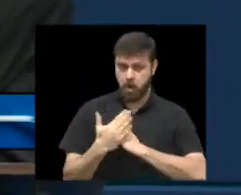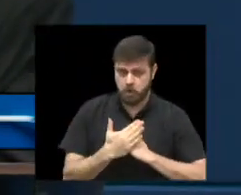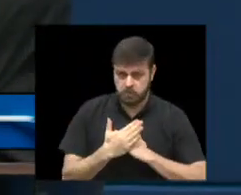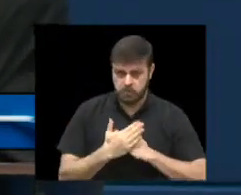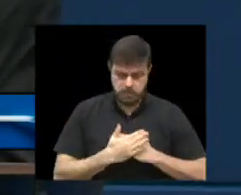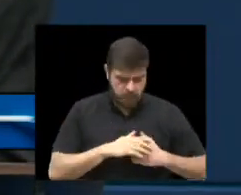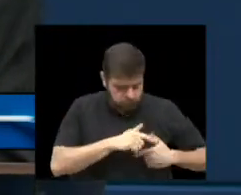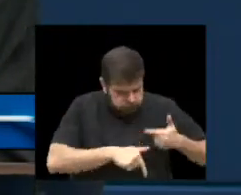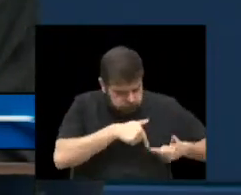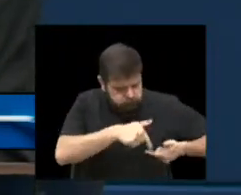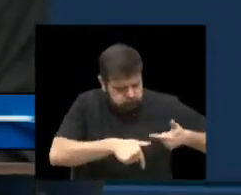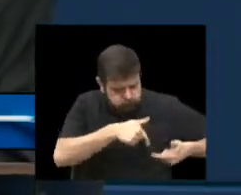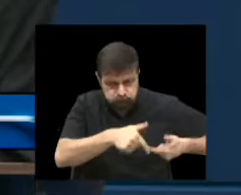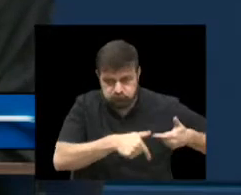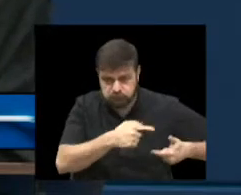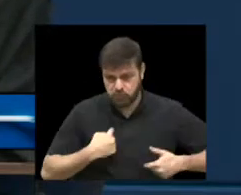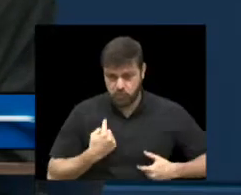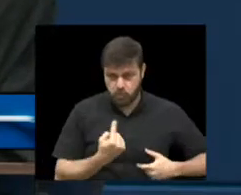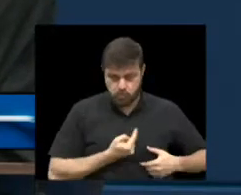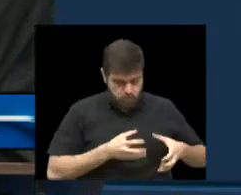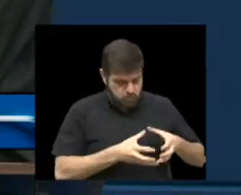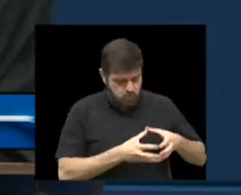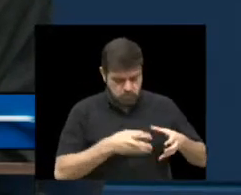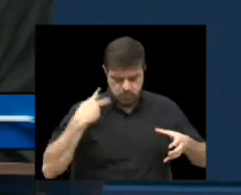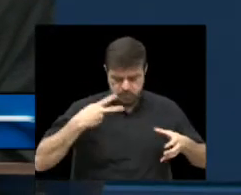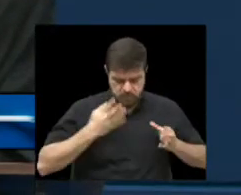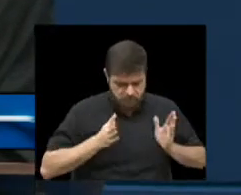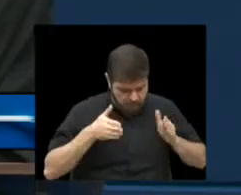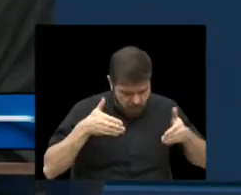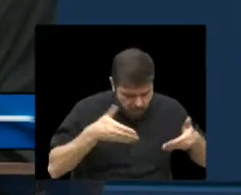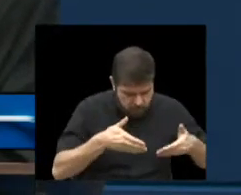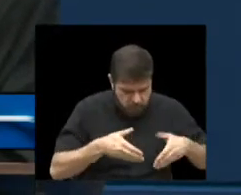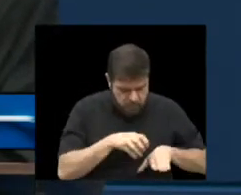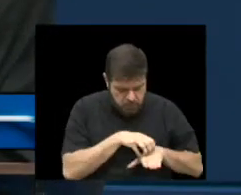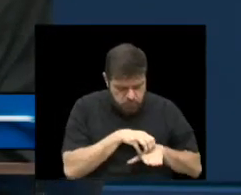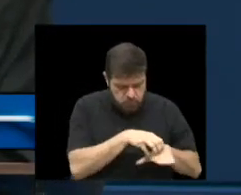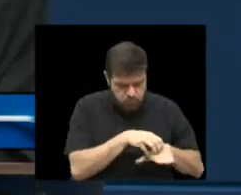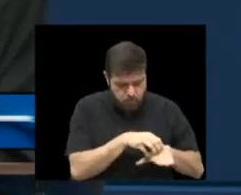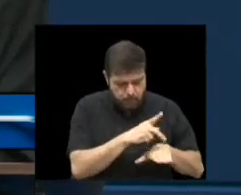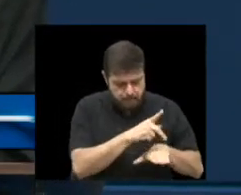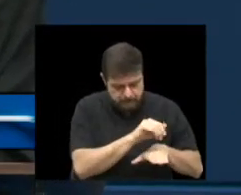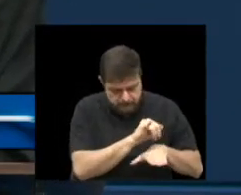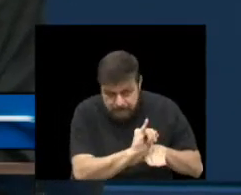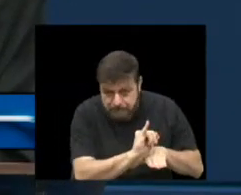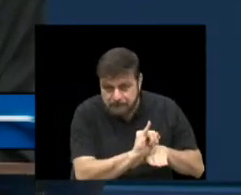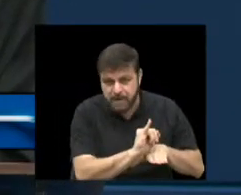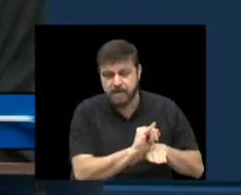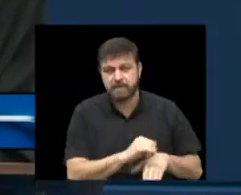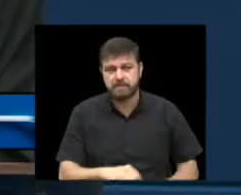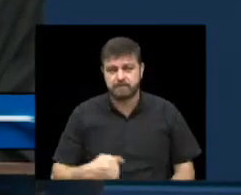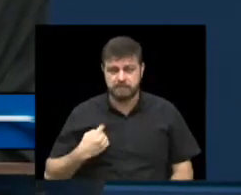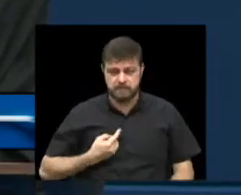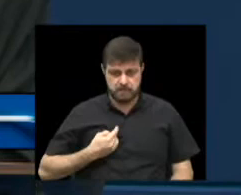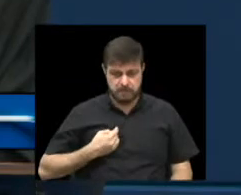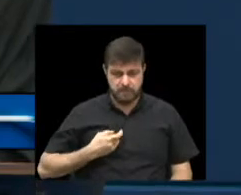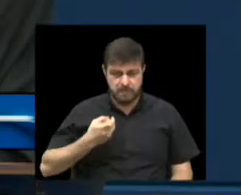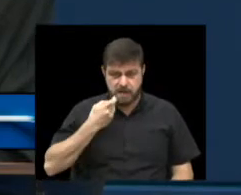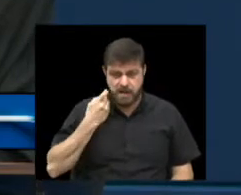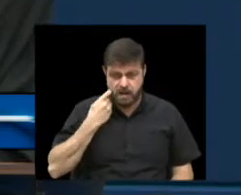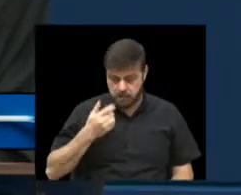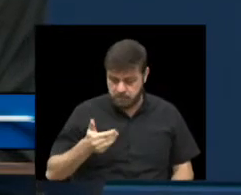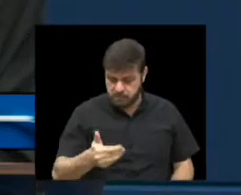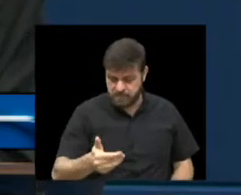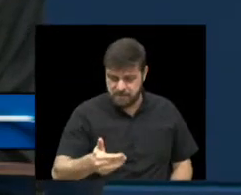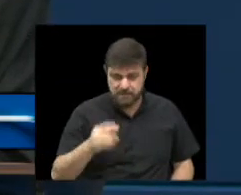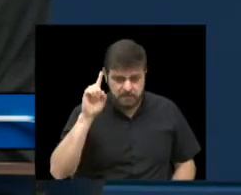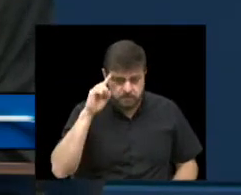esse trabalho da Comissão Especial do Pai Serviços. Então, na próxima sexta-feira,